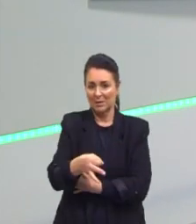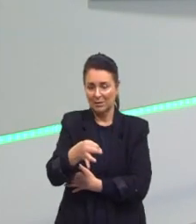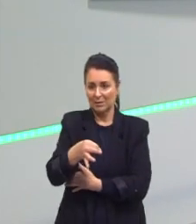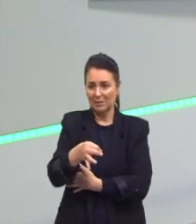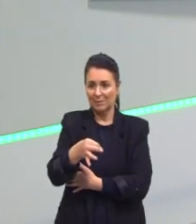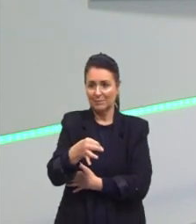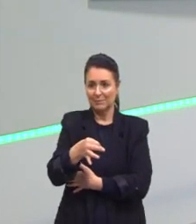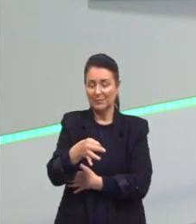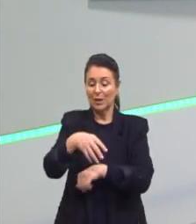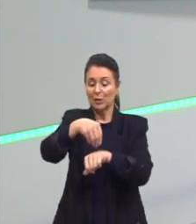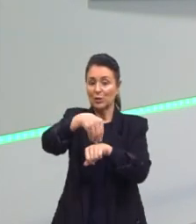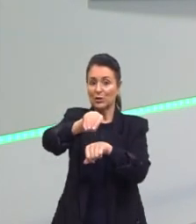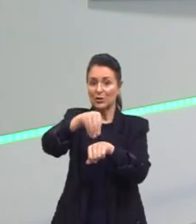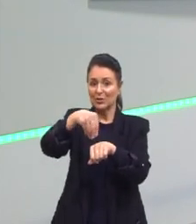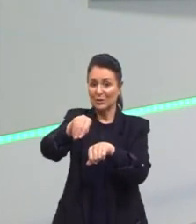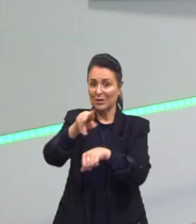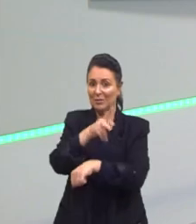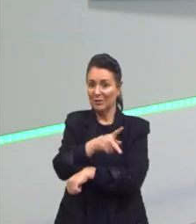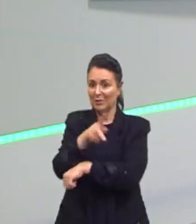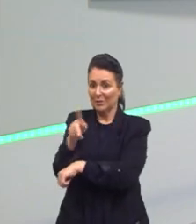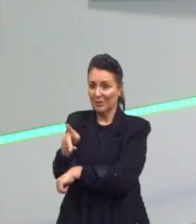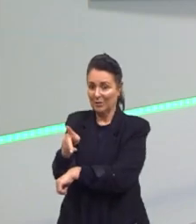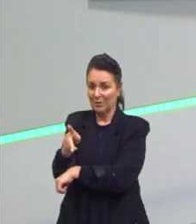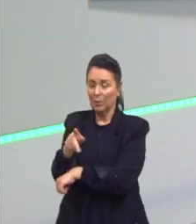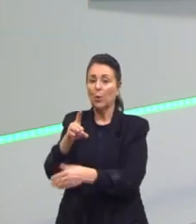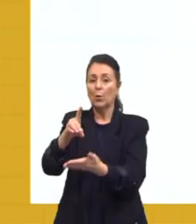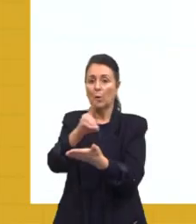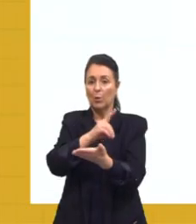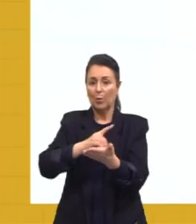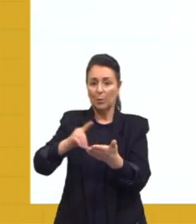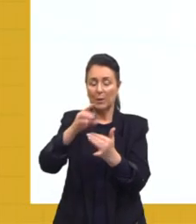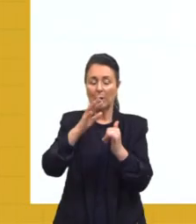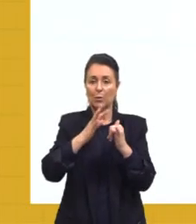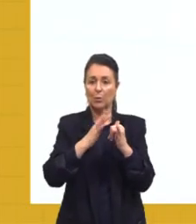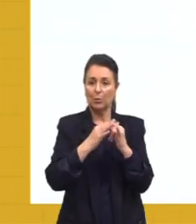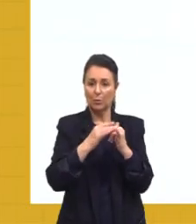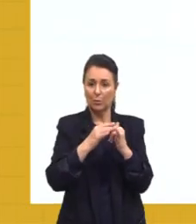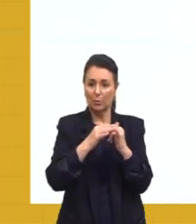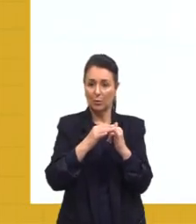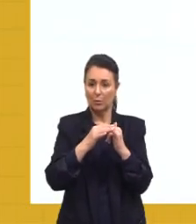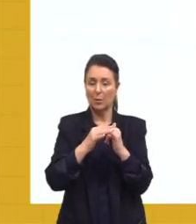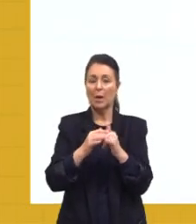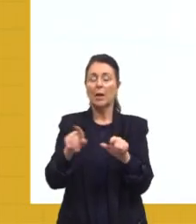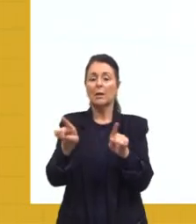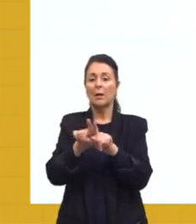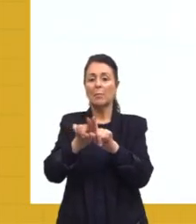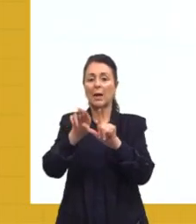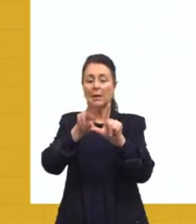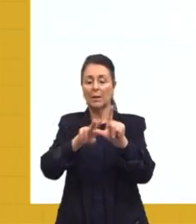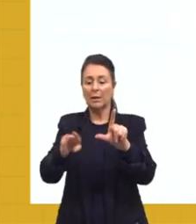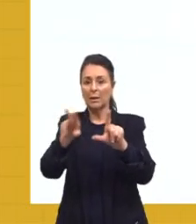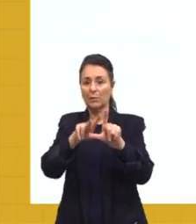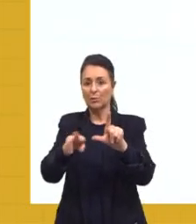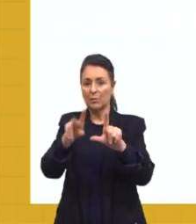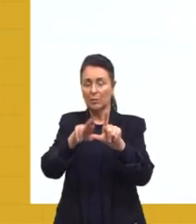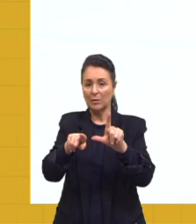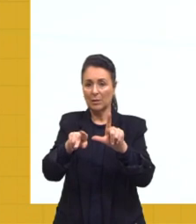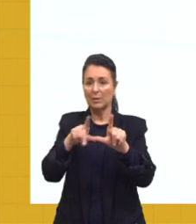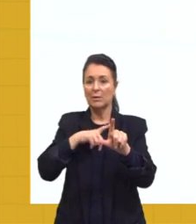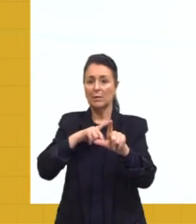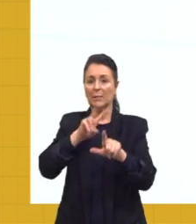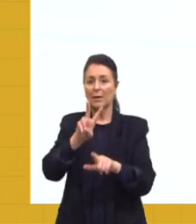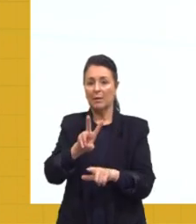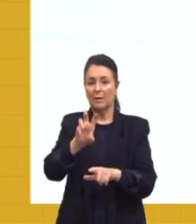deixo para vocês aqui como dica um documentário do YouTube na Netflix esse essa série